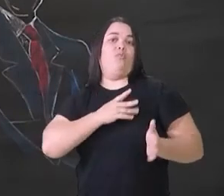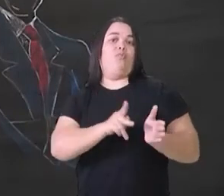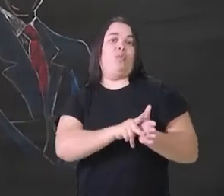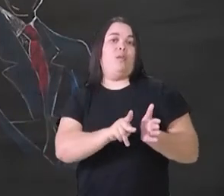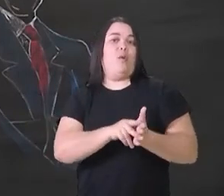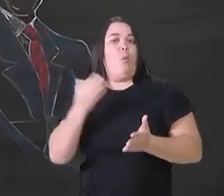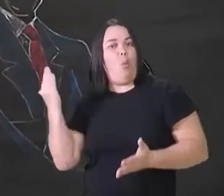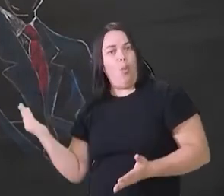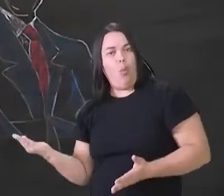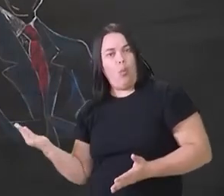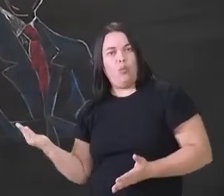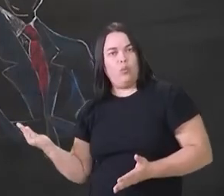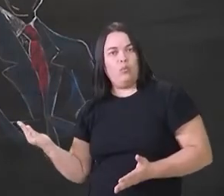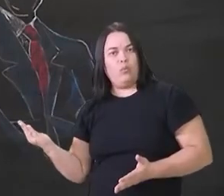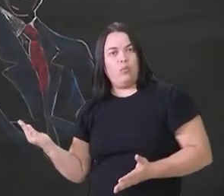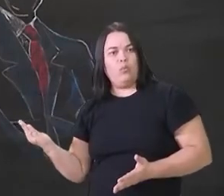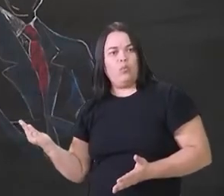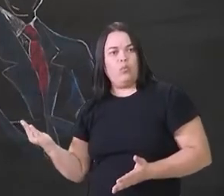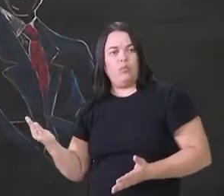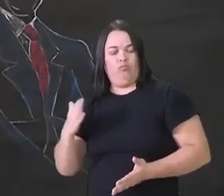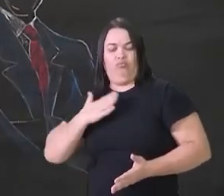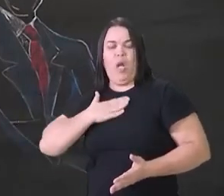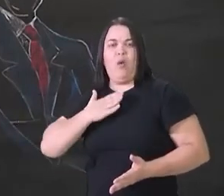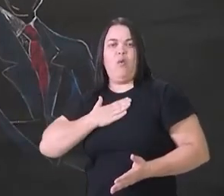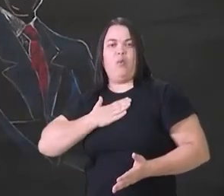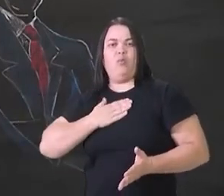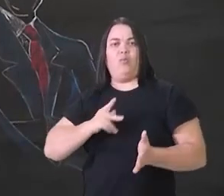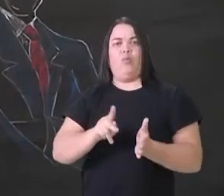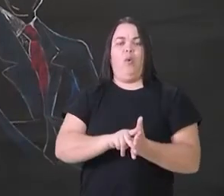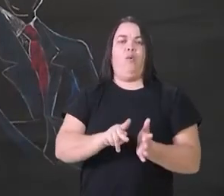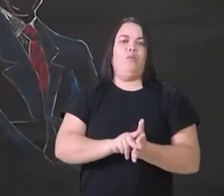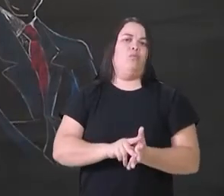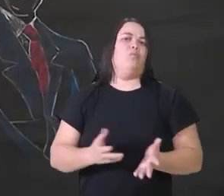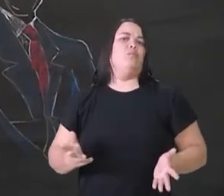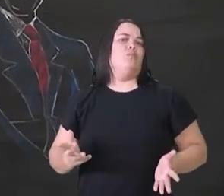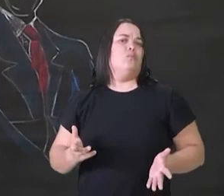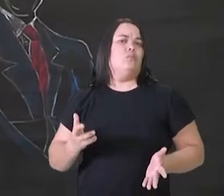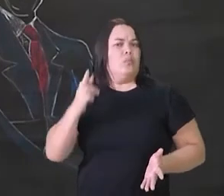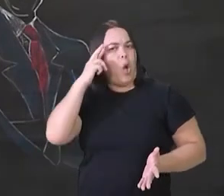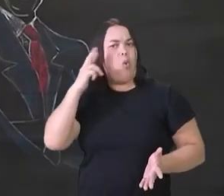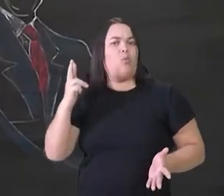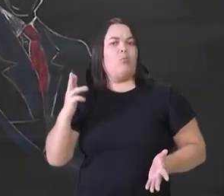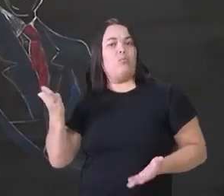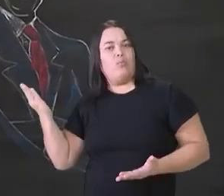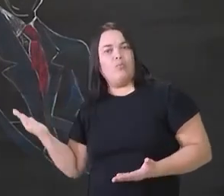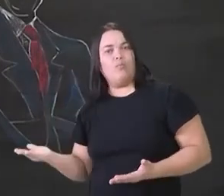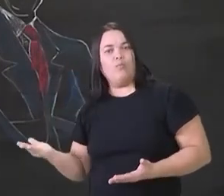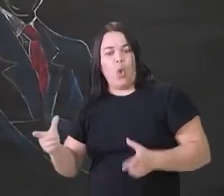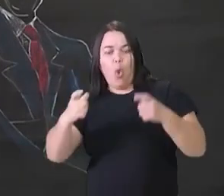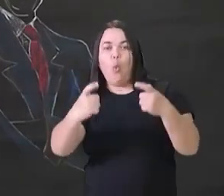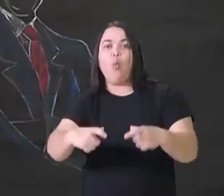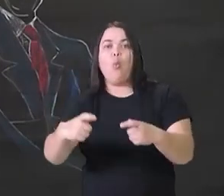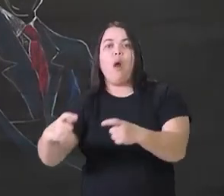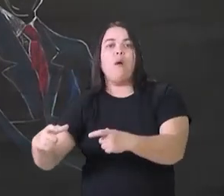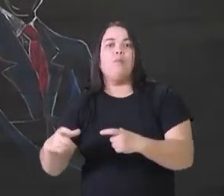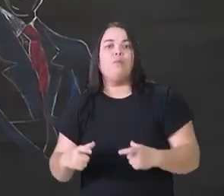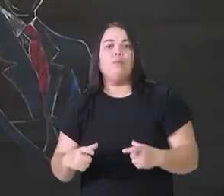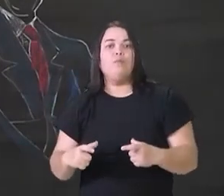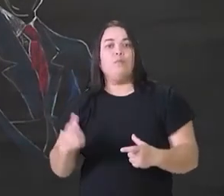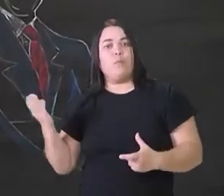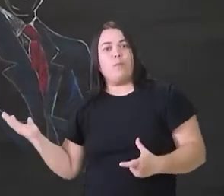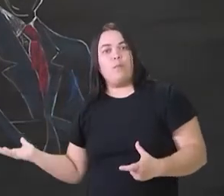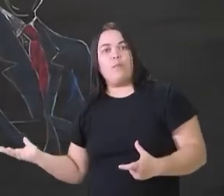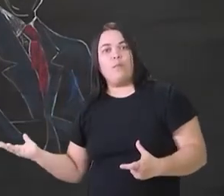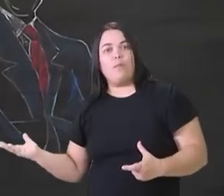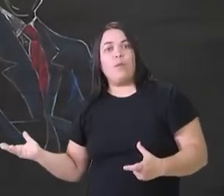eu uso whose, que significa cujo, cujas, cuja, cujos, cujas. O where é o local, onde, e